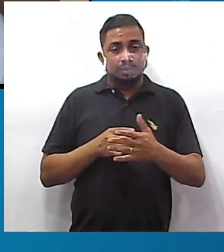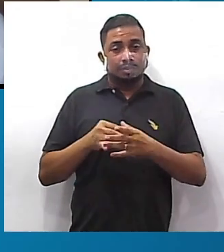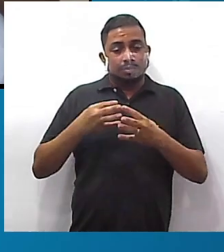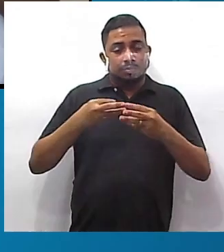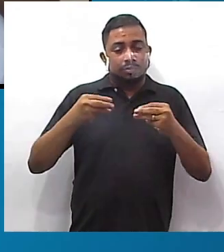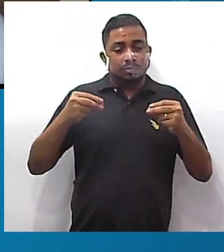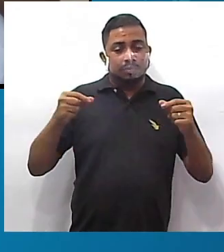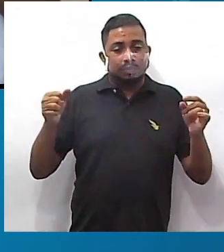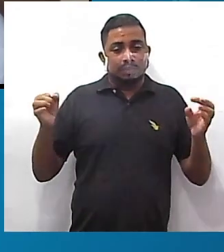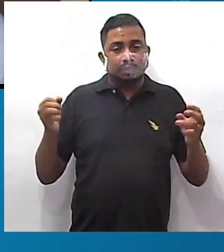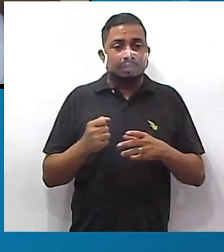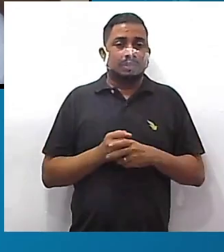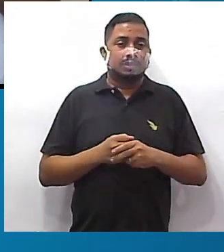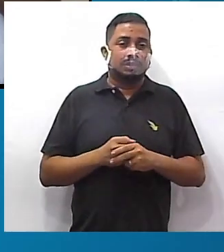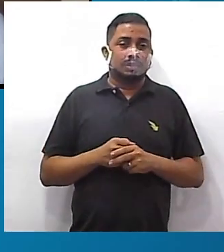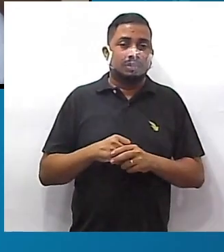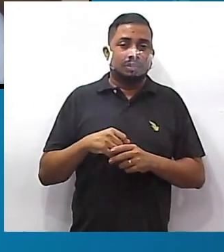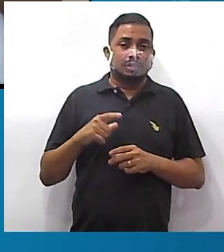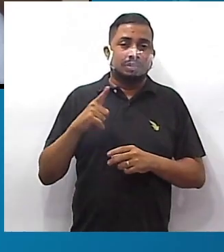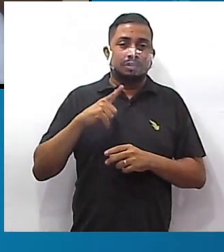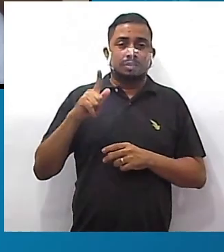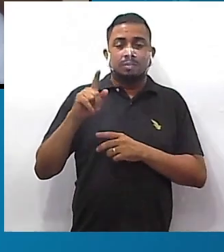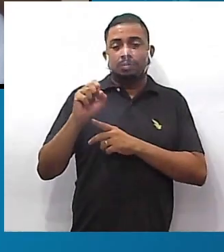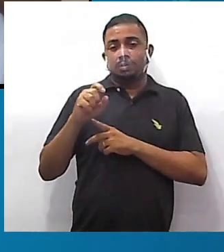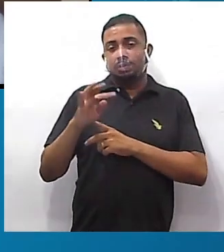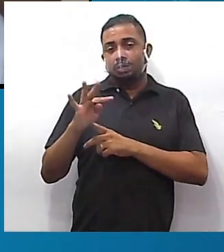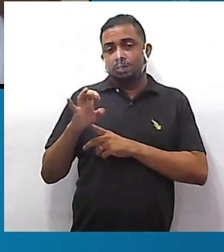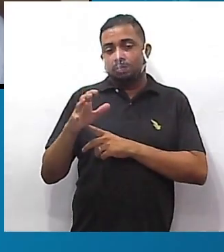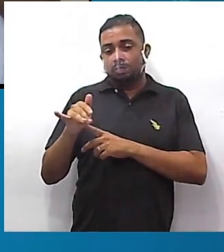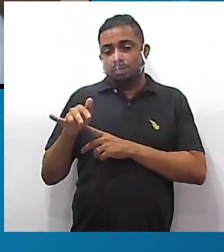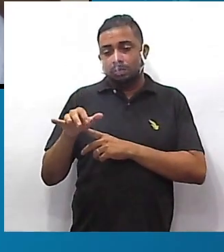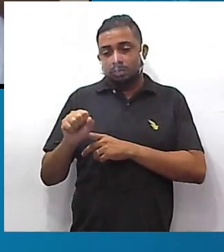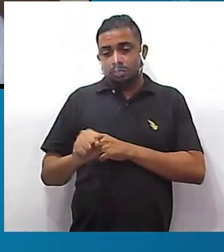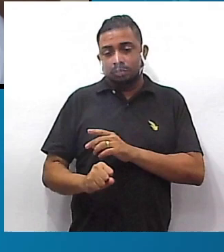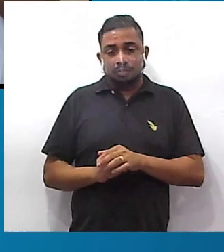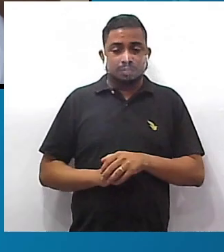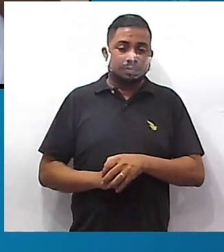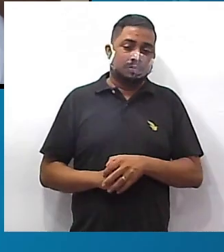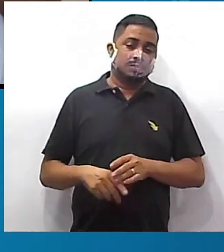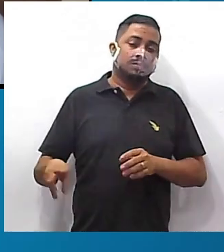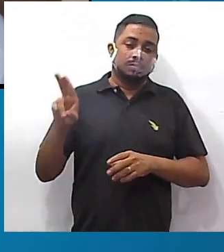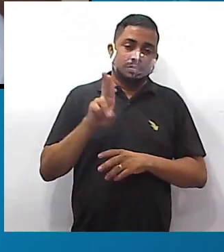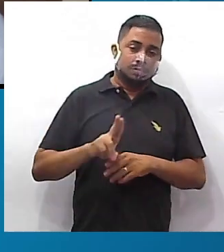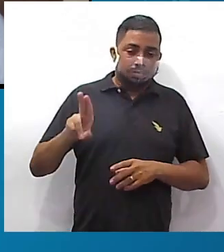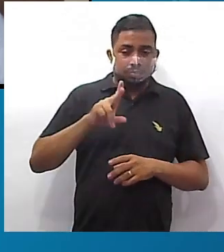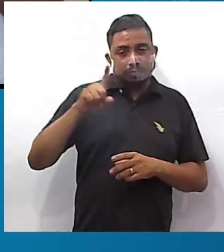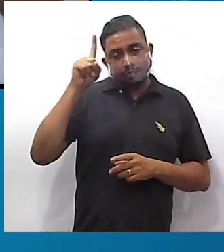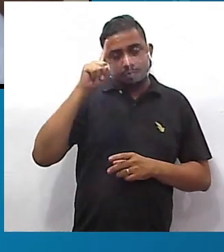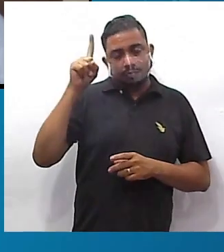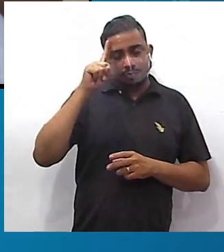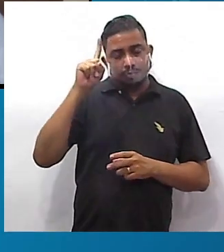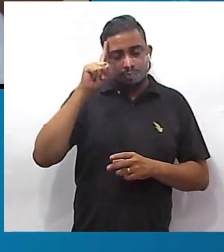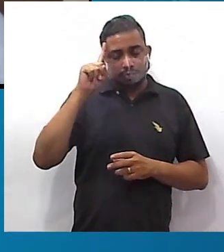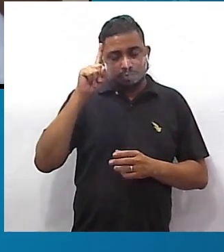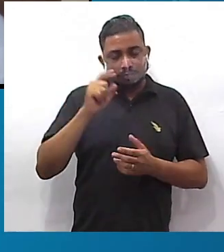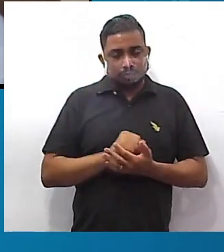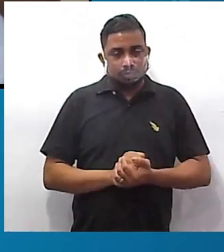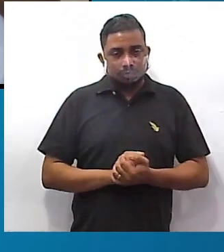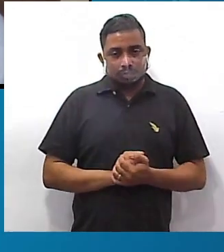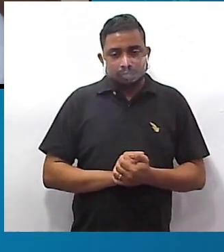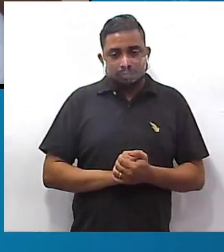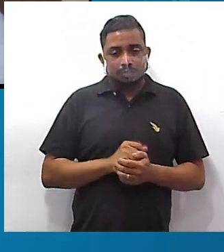poeiras, partículas e suspensões e gotículas, né? E para uso diário, né, nosso uso